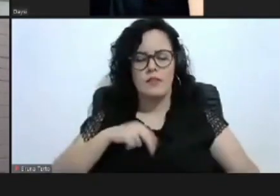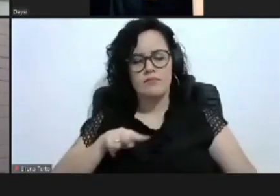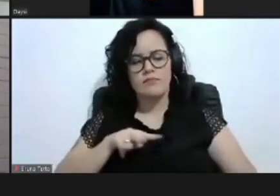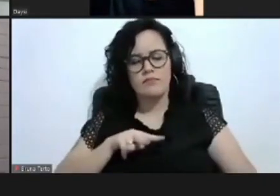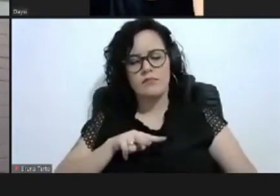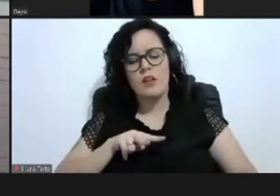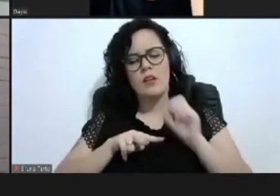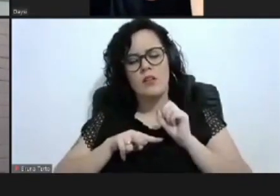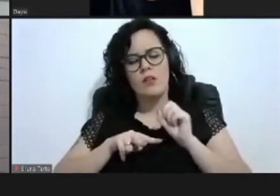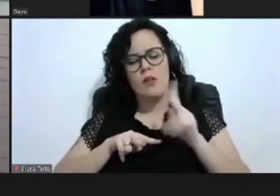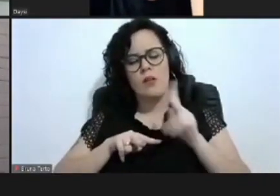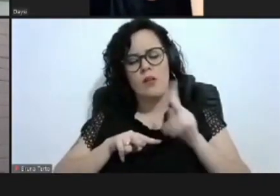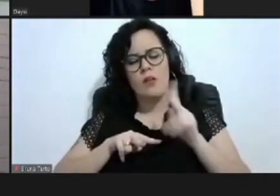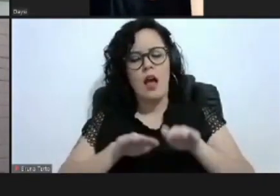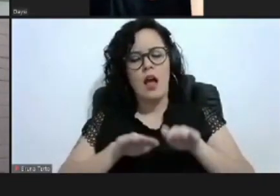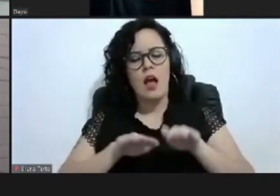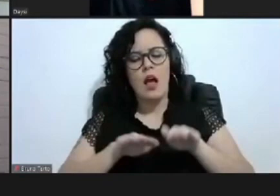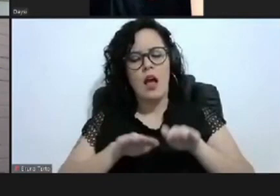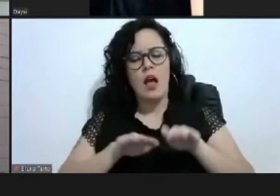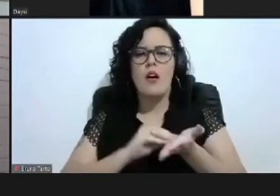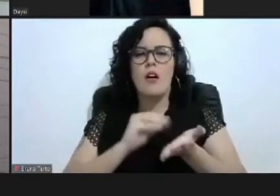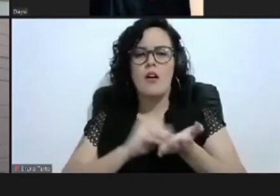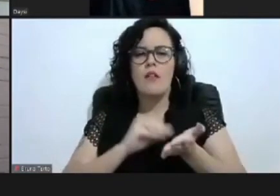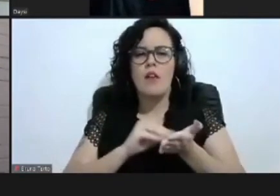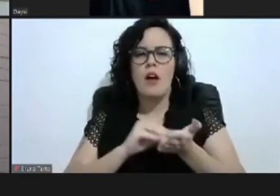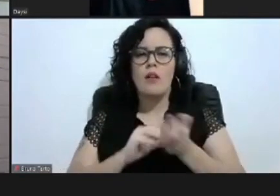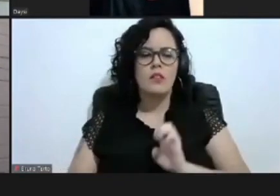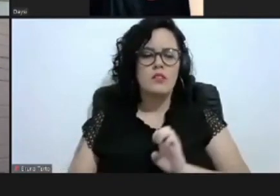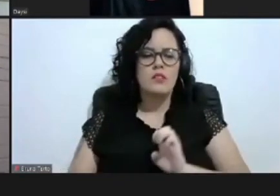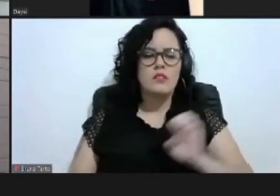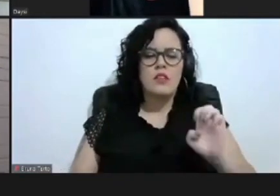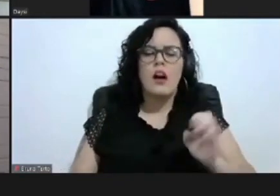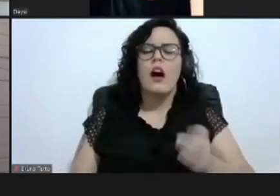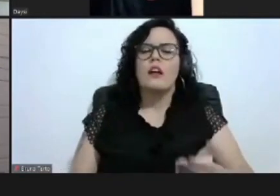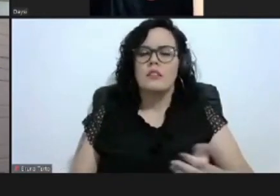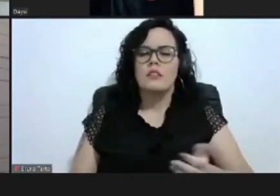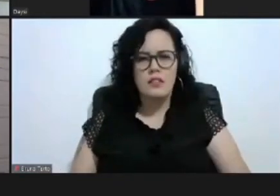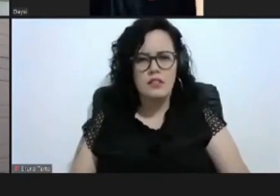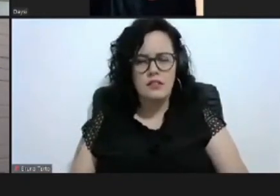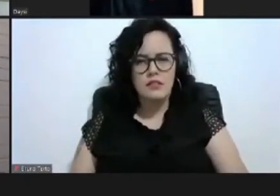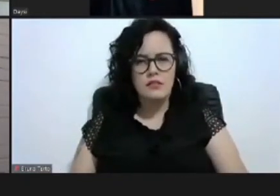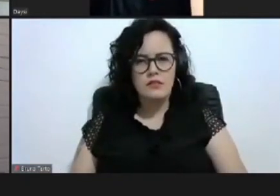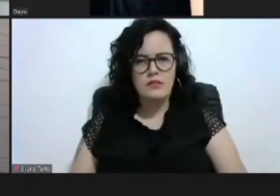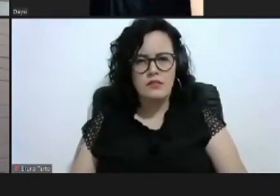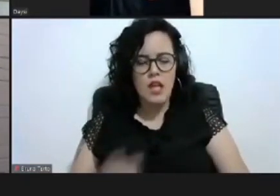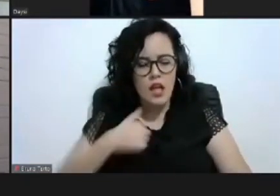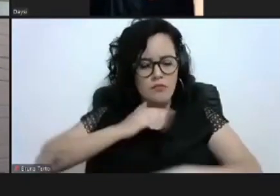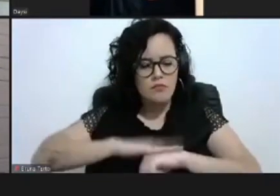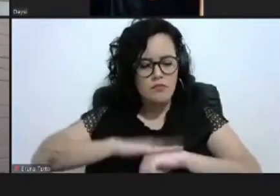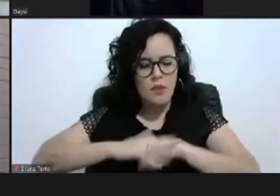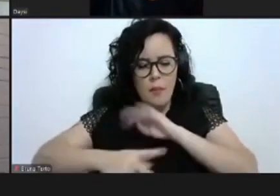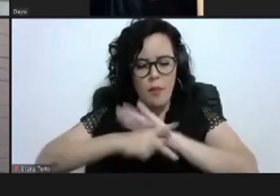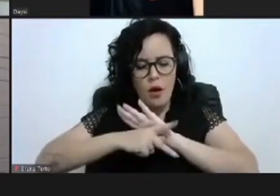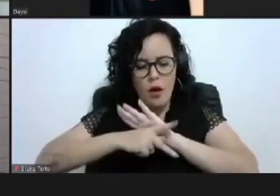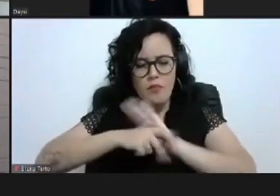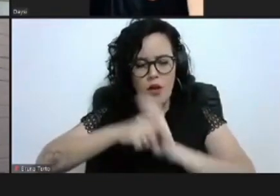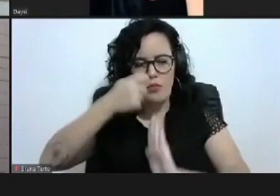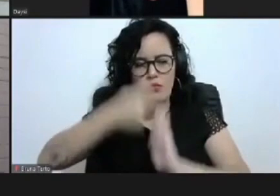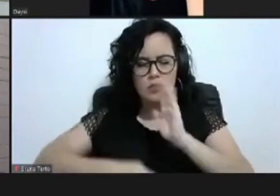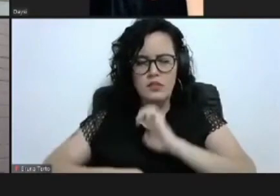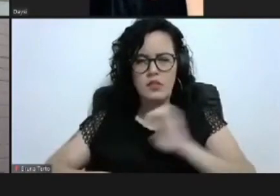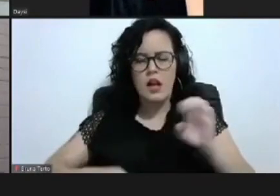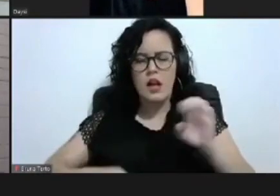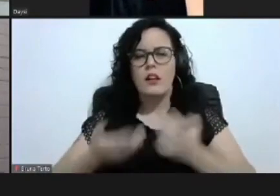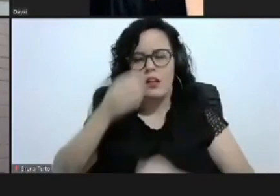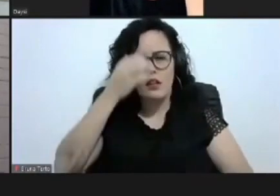dos lançamentos do lado de cá? Né? Onde estão meus autores? Né? E comecei a pensar, gente, quem é que